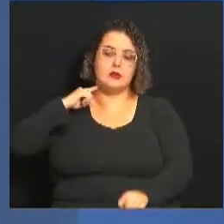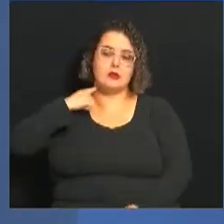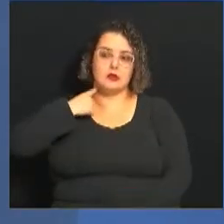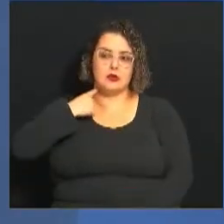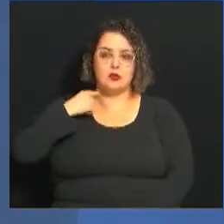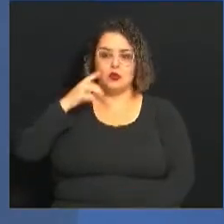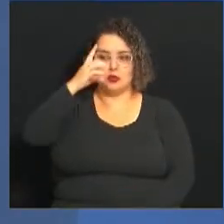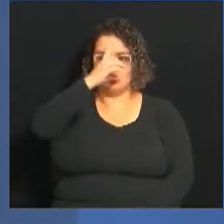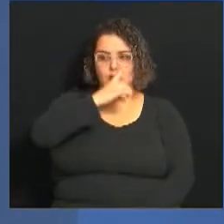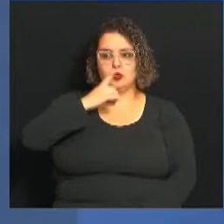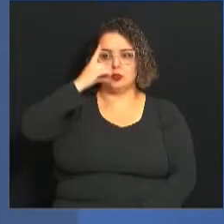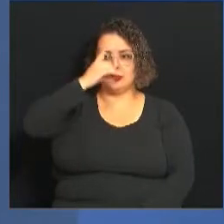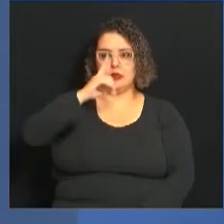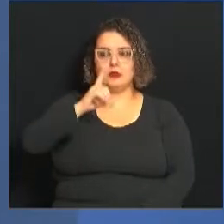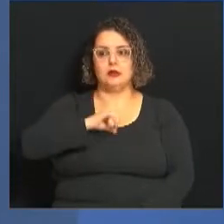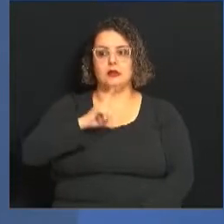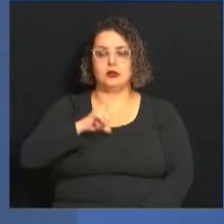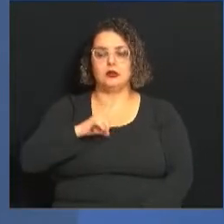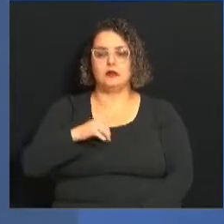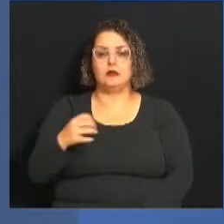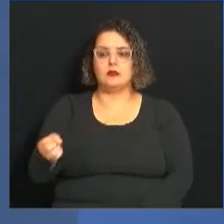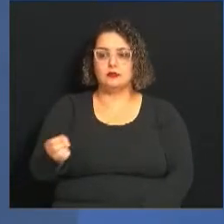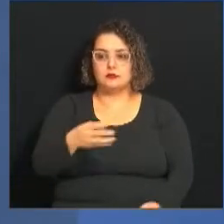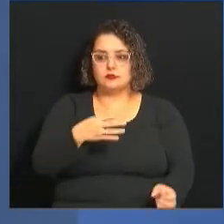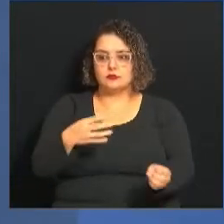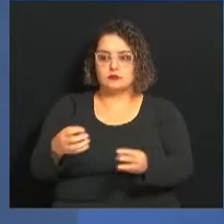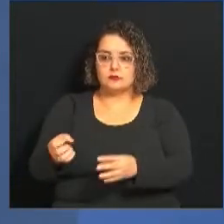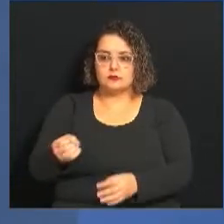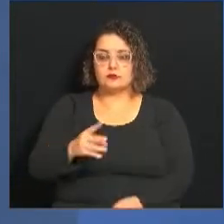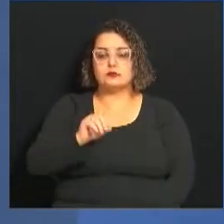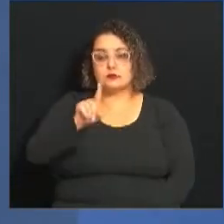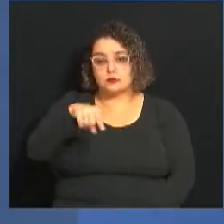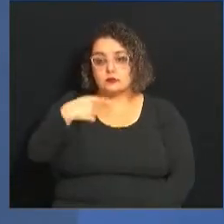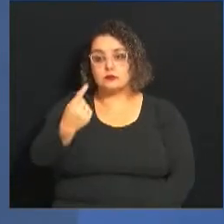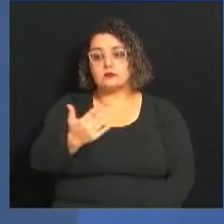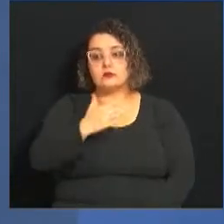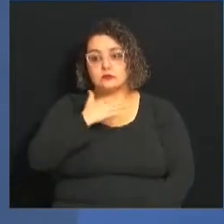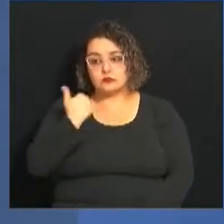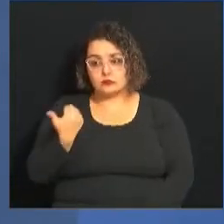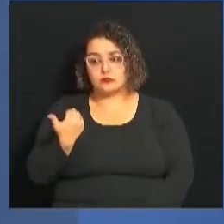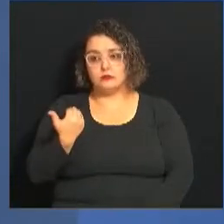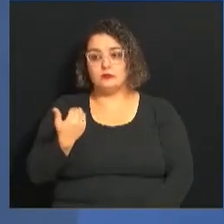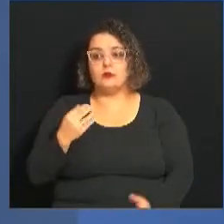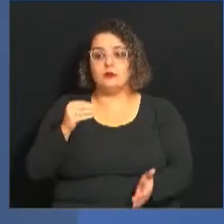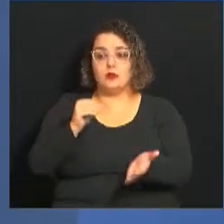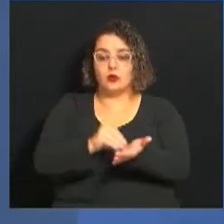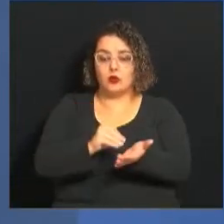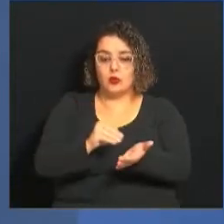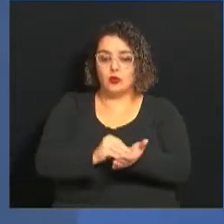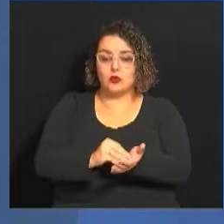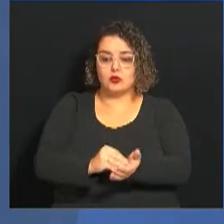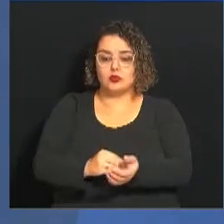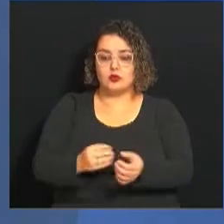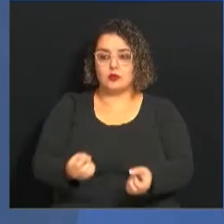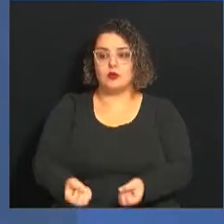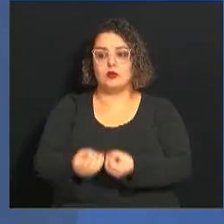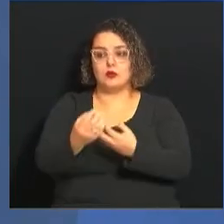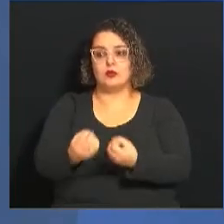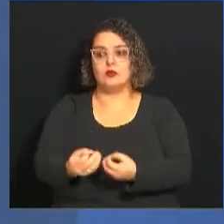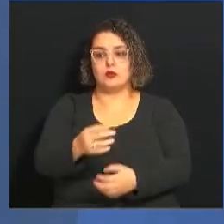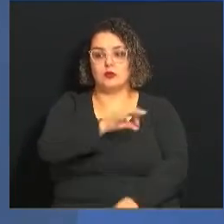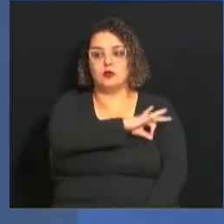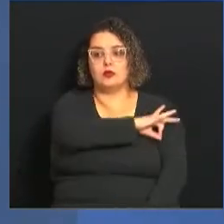teve então uma atualização. Os outros óbitos emitidos no último boletim da Prefeitura de Campinas, que